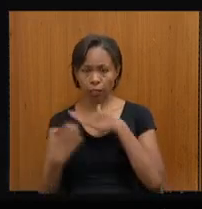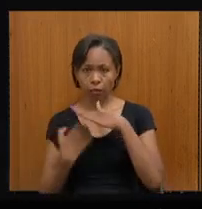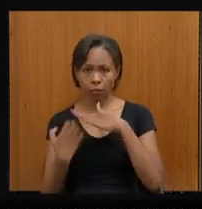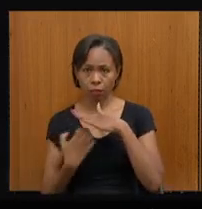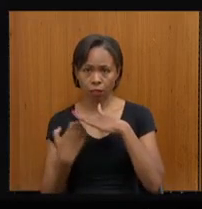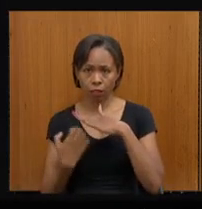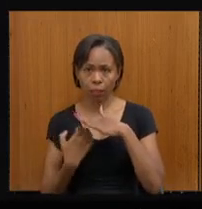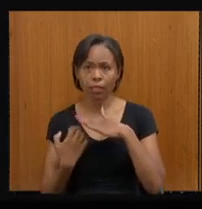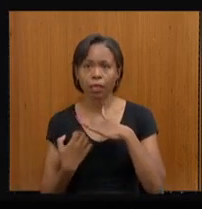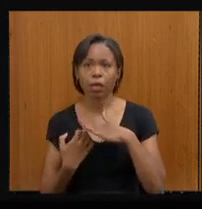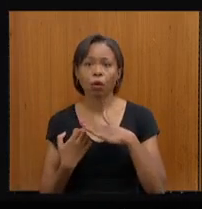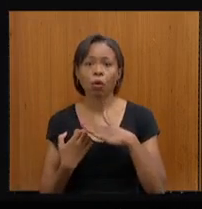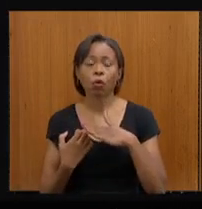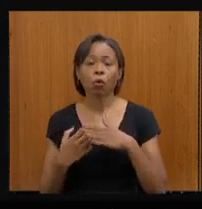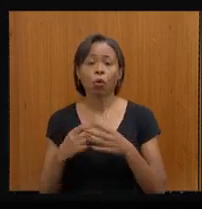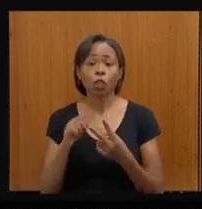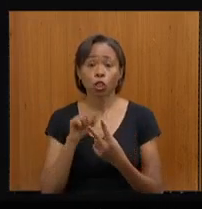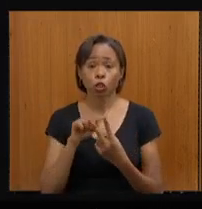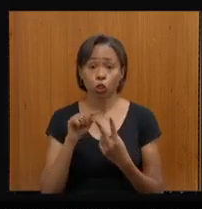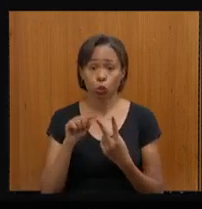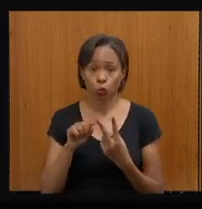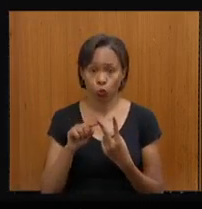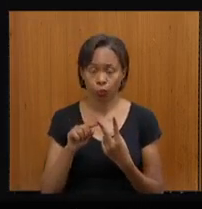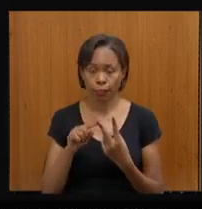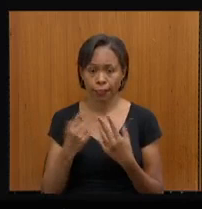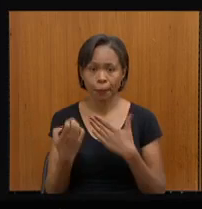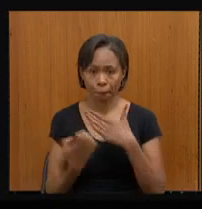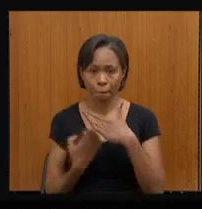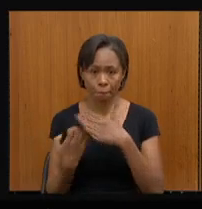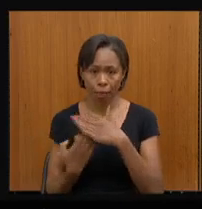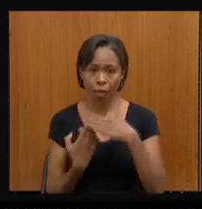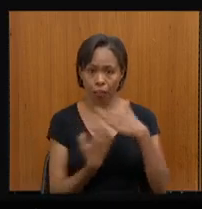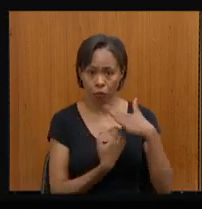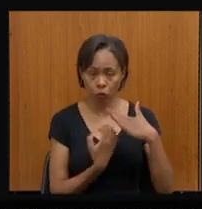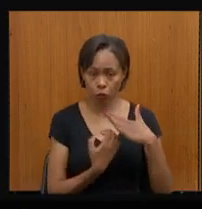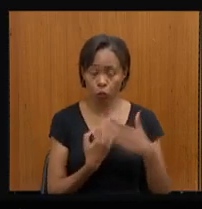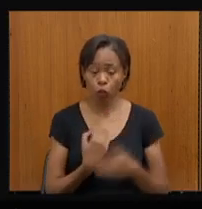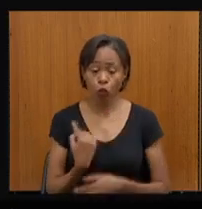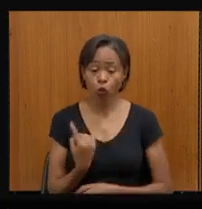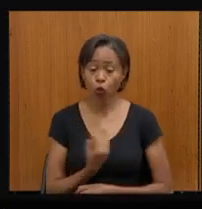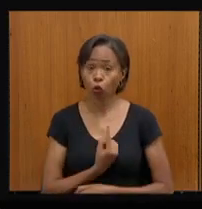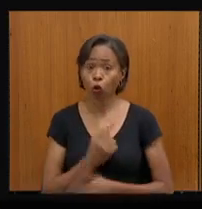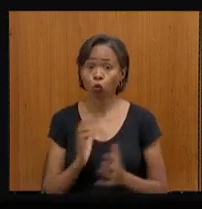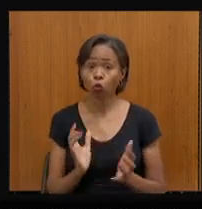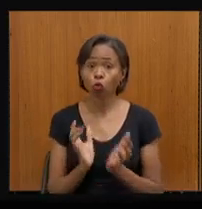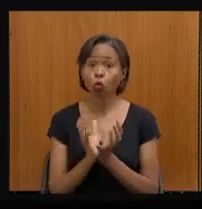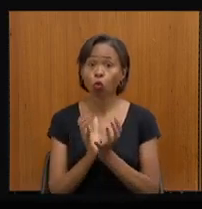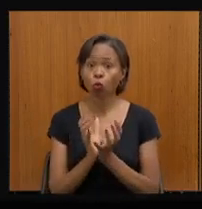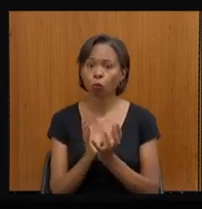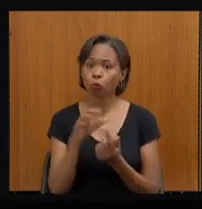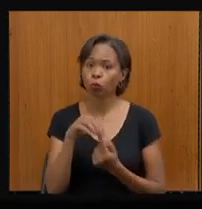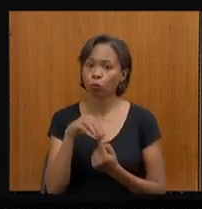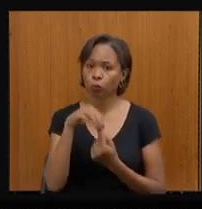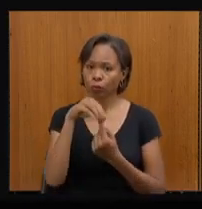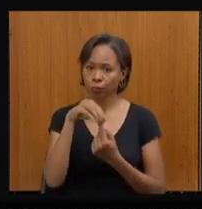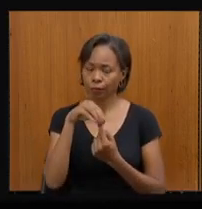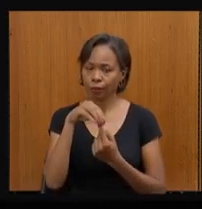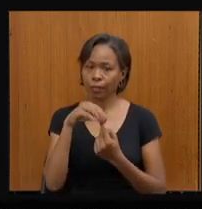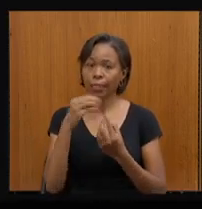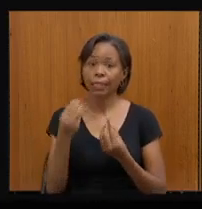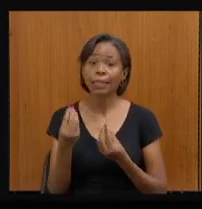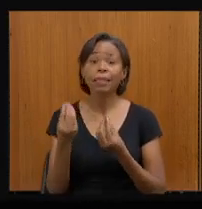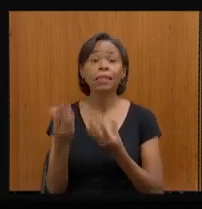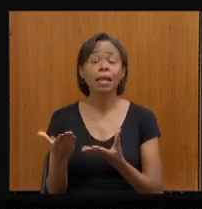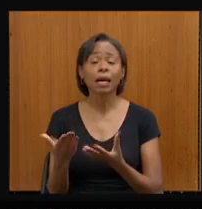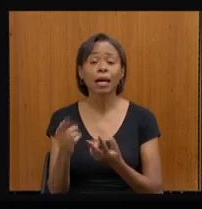noiva né se e a raiton são azul elas nós somos um único grupo de empresas que fornecem